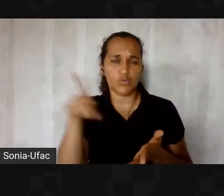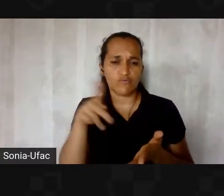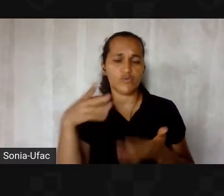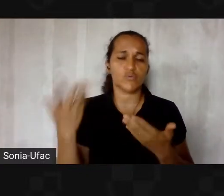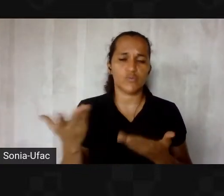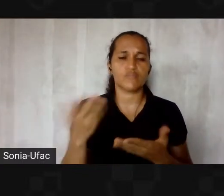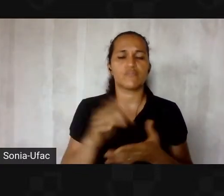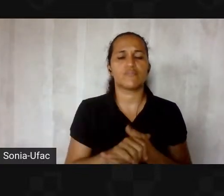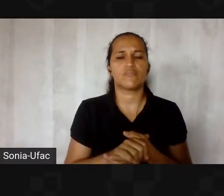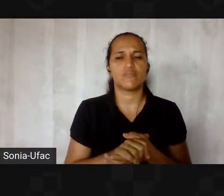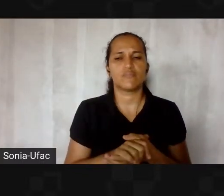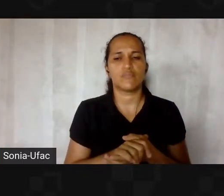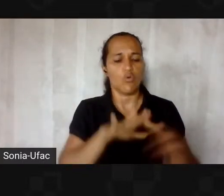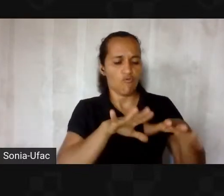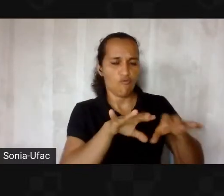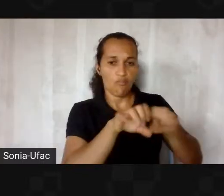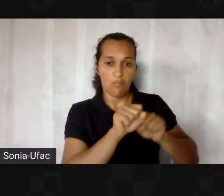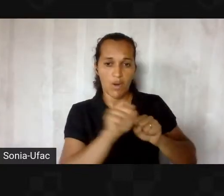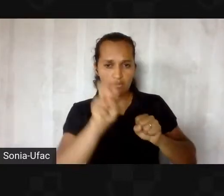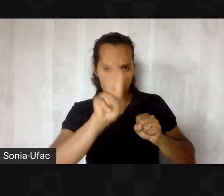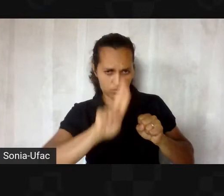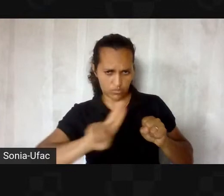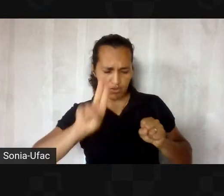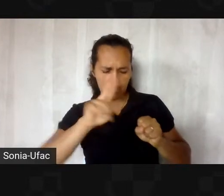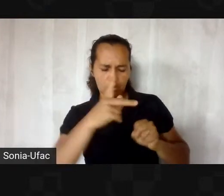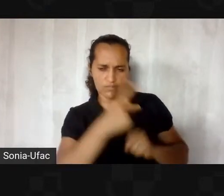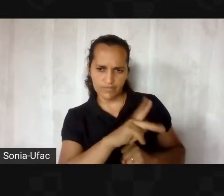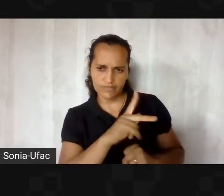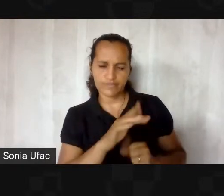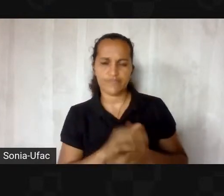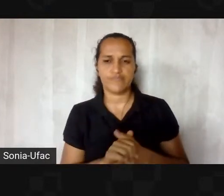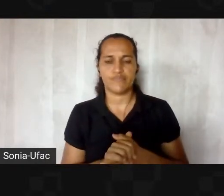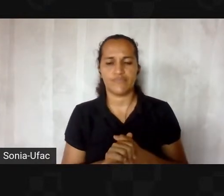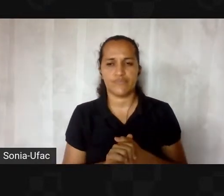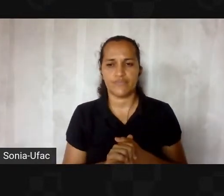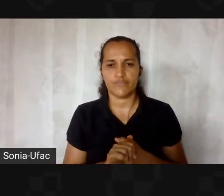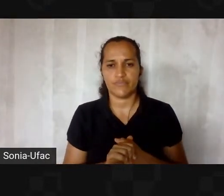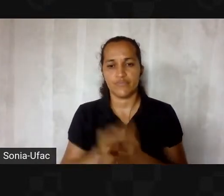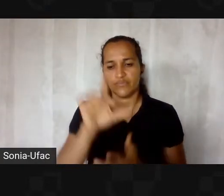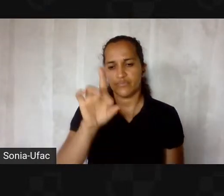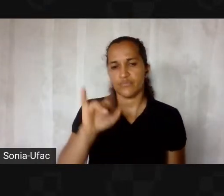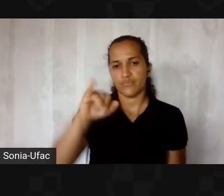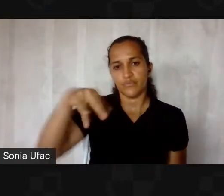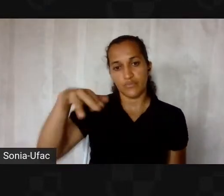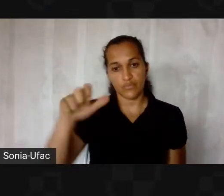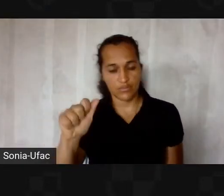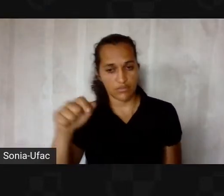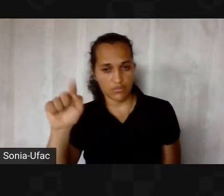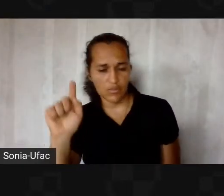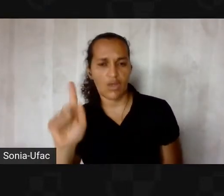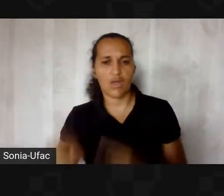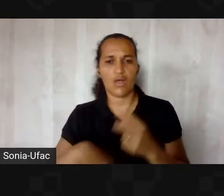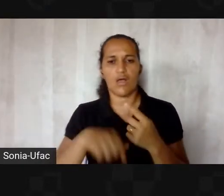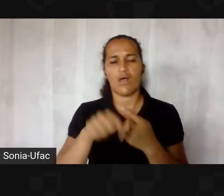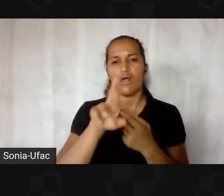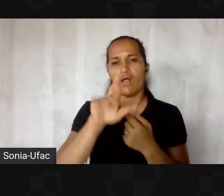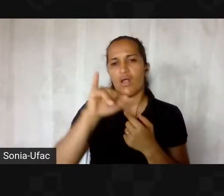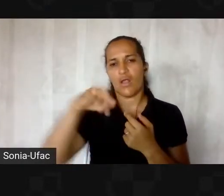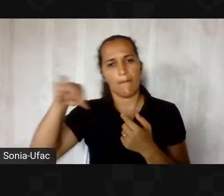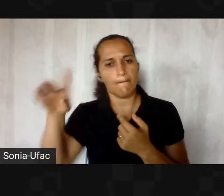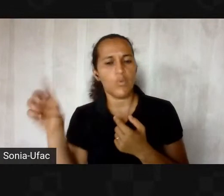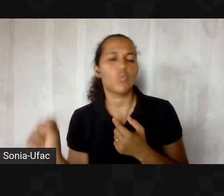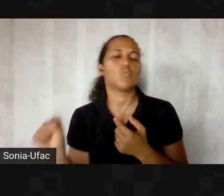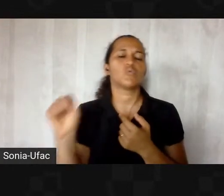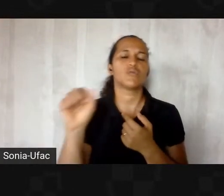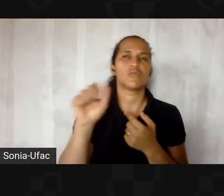formados pela universidade, como a Dina Araújo, Raimunda Carvalho, a Linda Barbarí, Iricélia